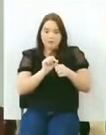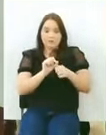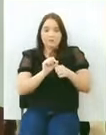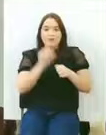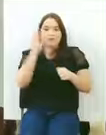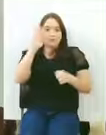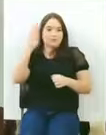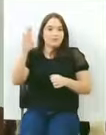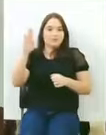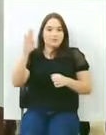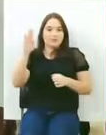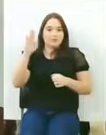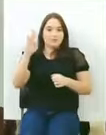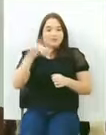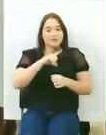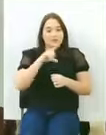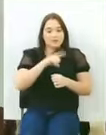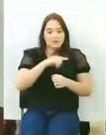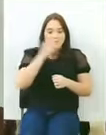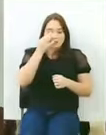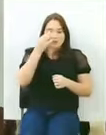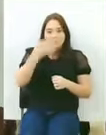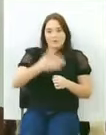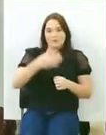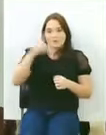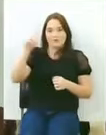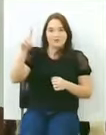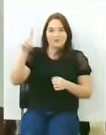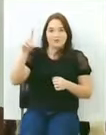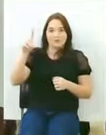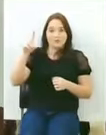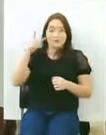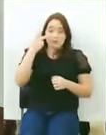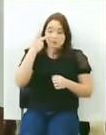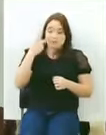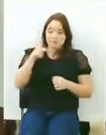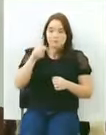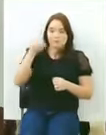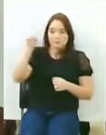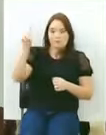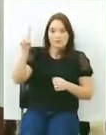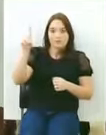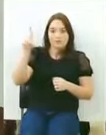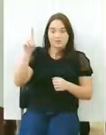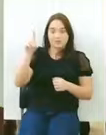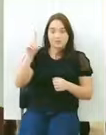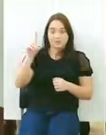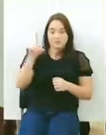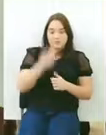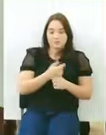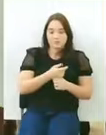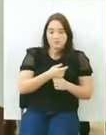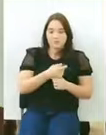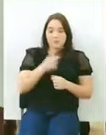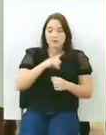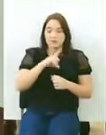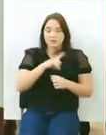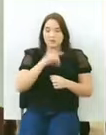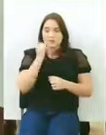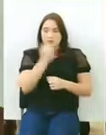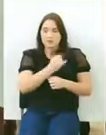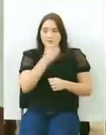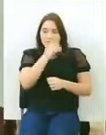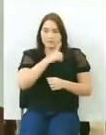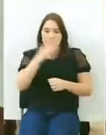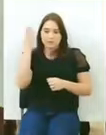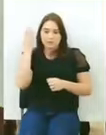feita e realizada principalmente diante de Deus e para Deus. Como eu disse alguns